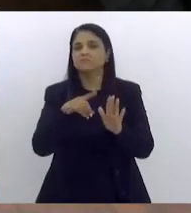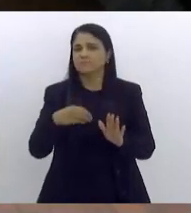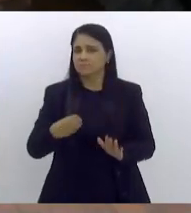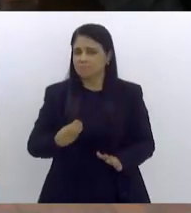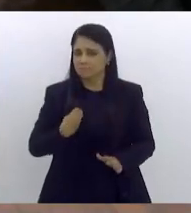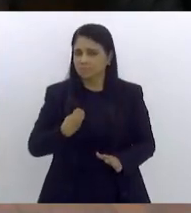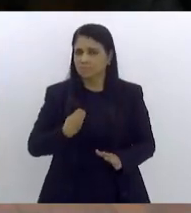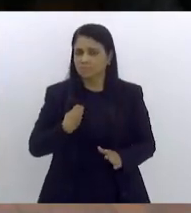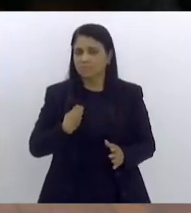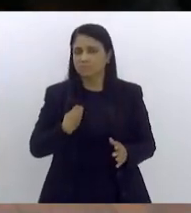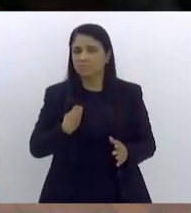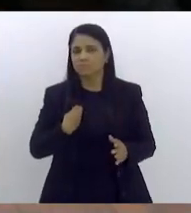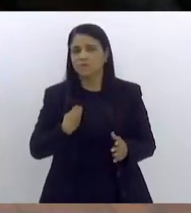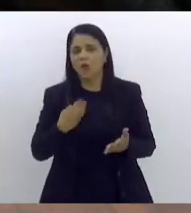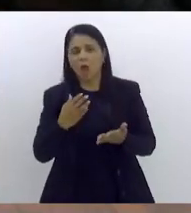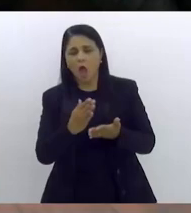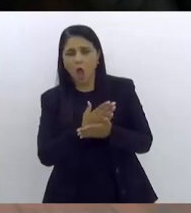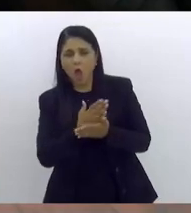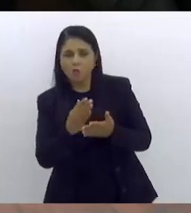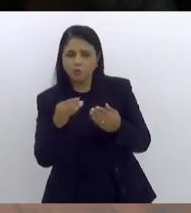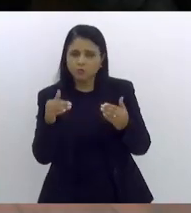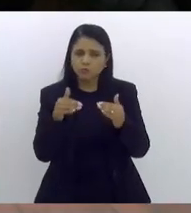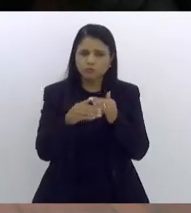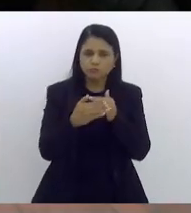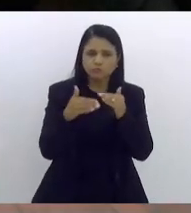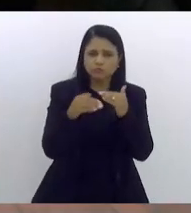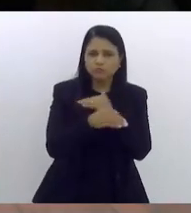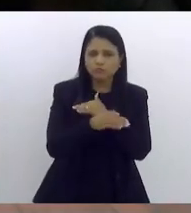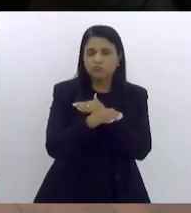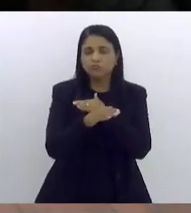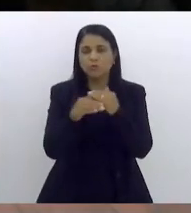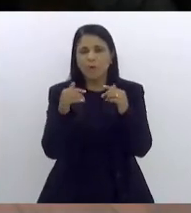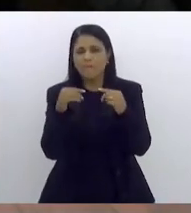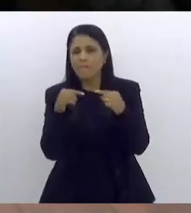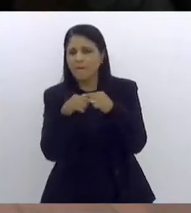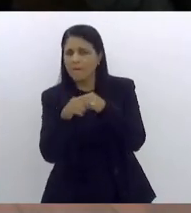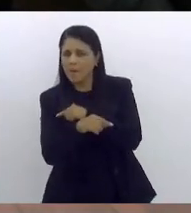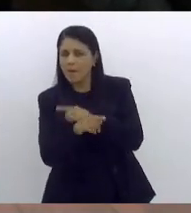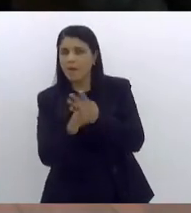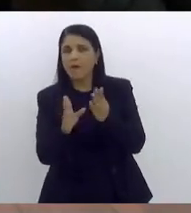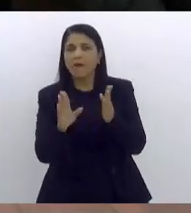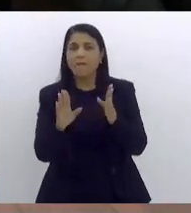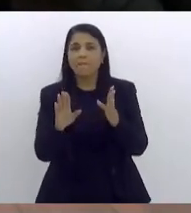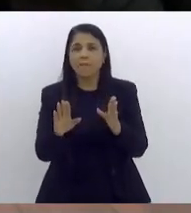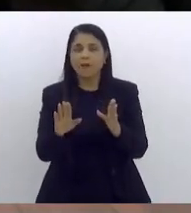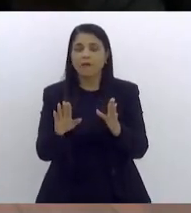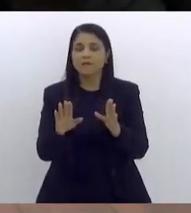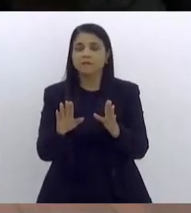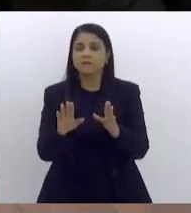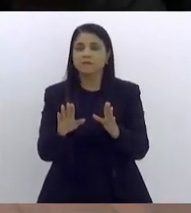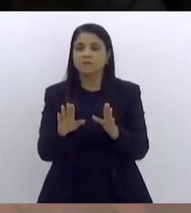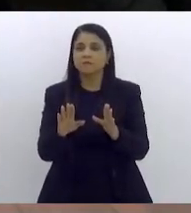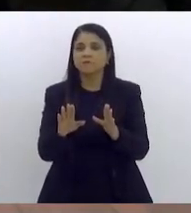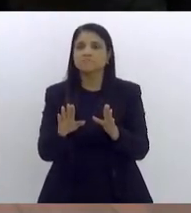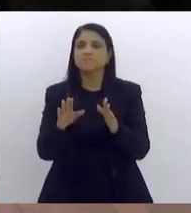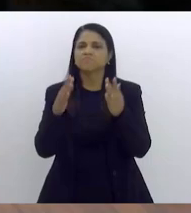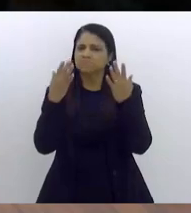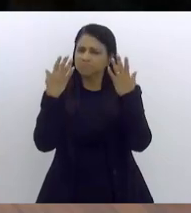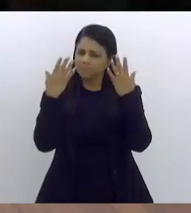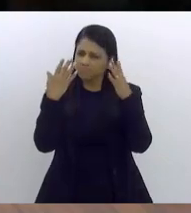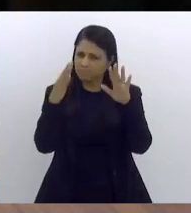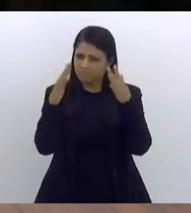alguns entendimentos que não se coadunam, não é? Então,